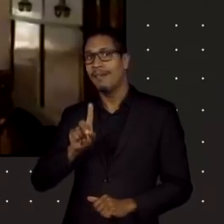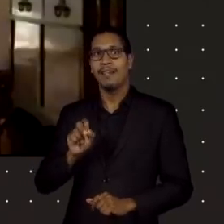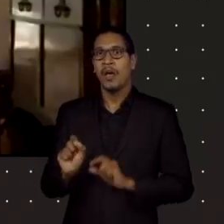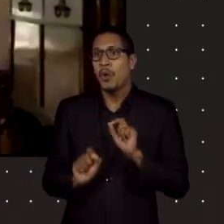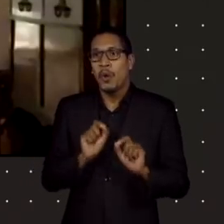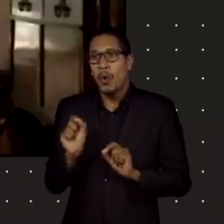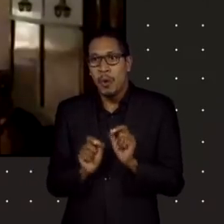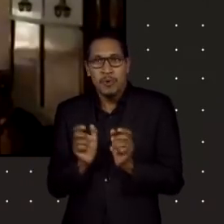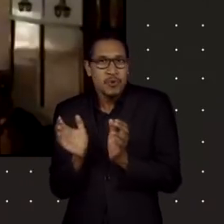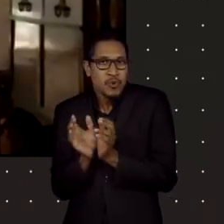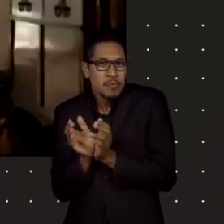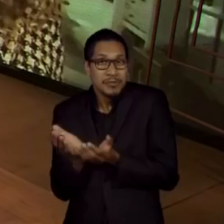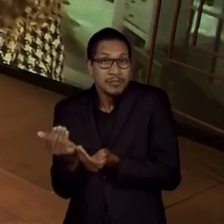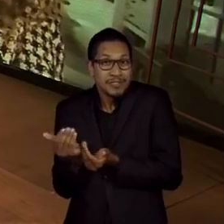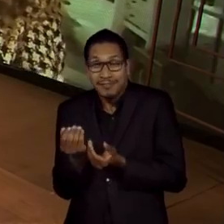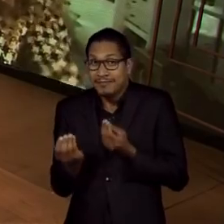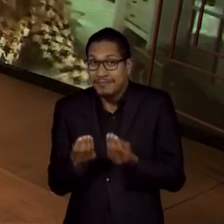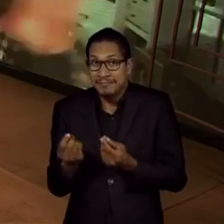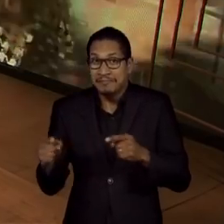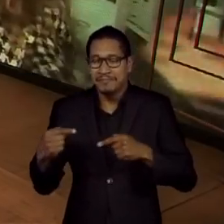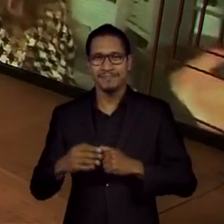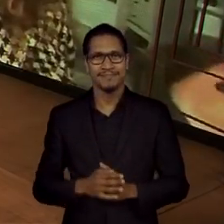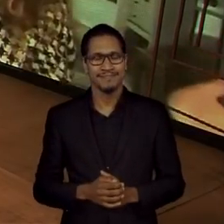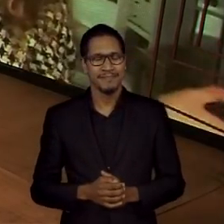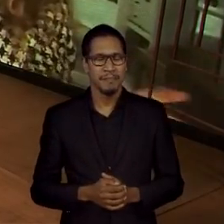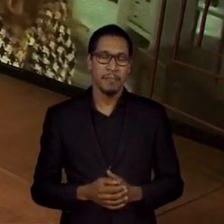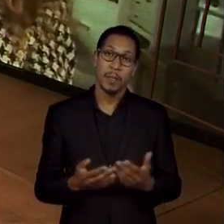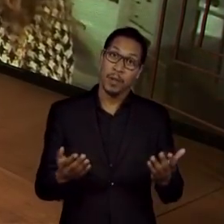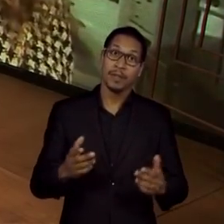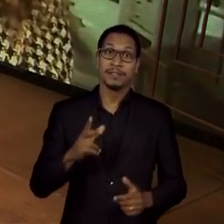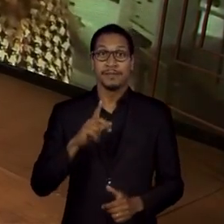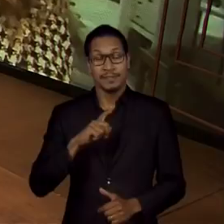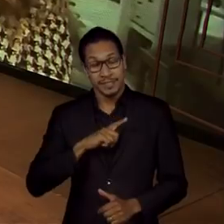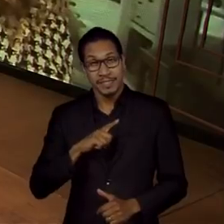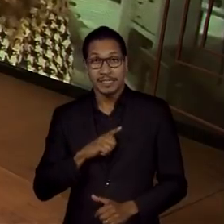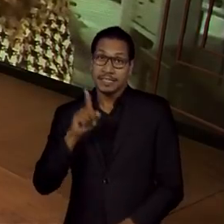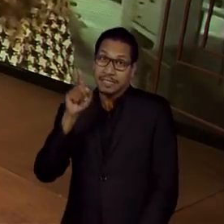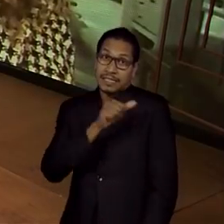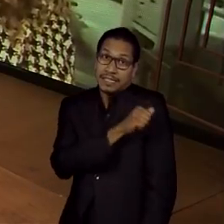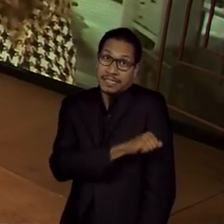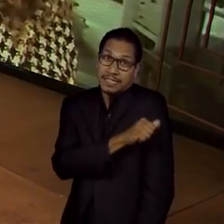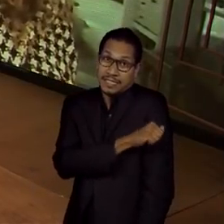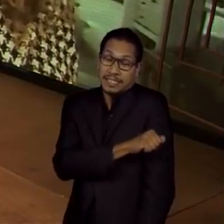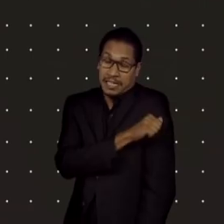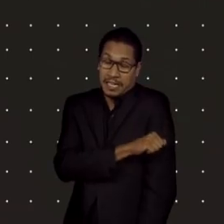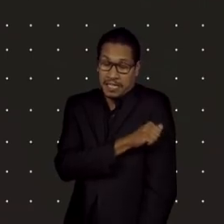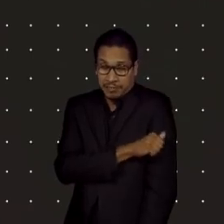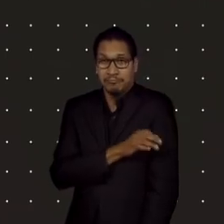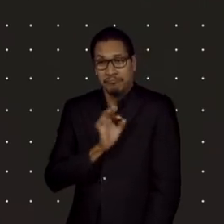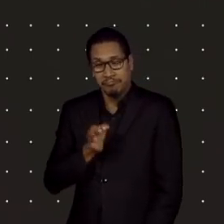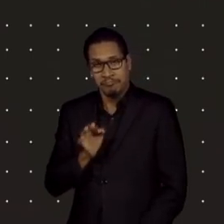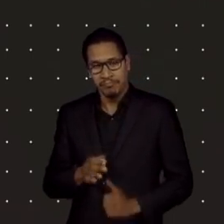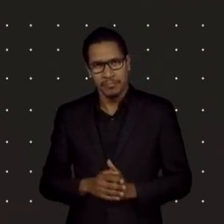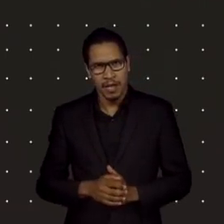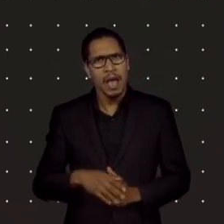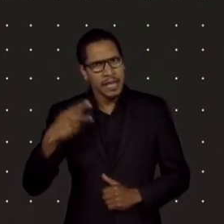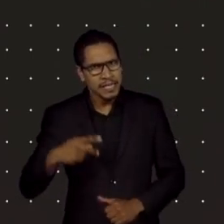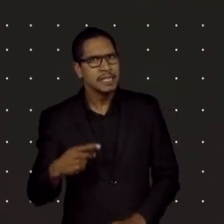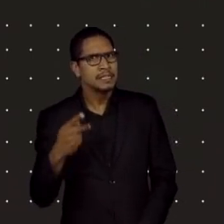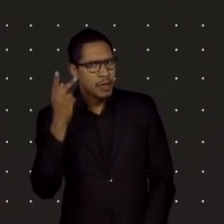éramos um grupo que fazia música jovem no Rio de Janeiro. Existíamos daqui de São Paulo, né? Rony Cor,